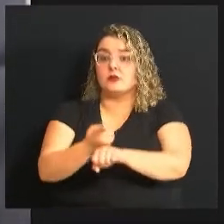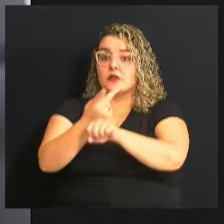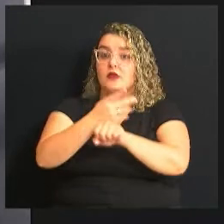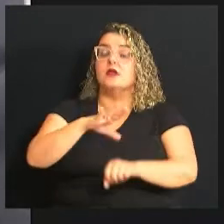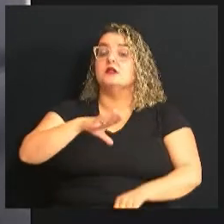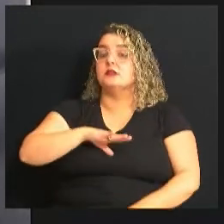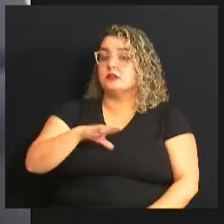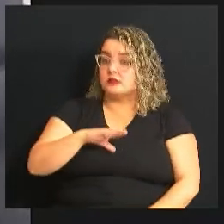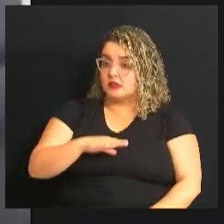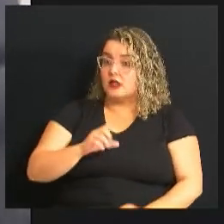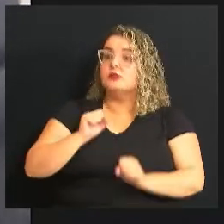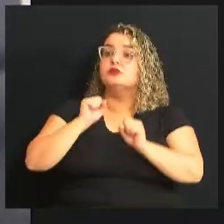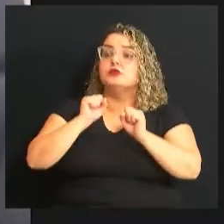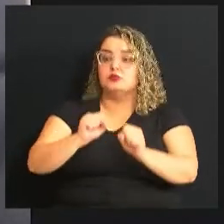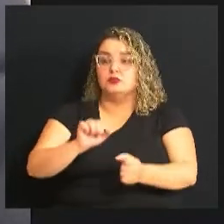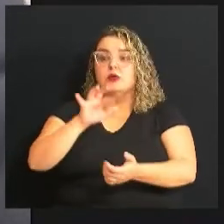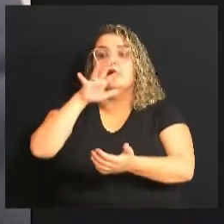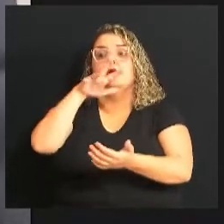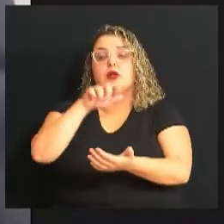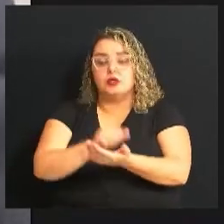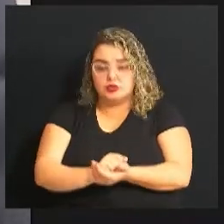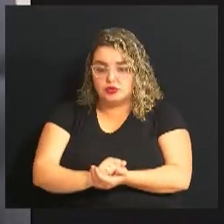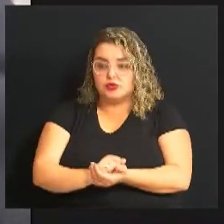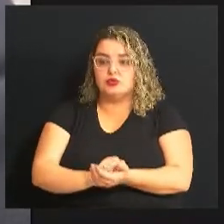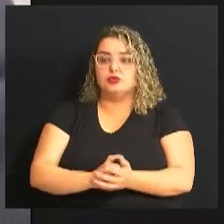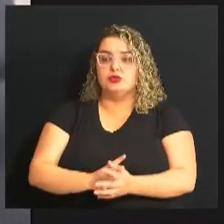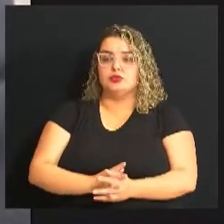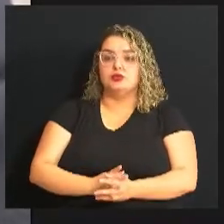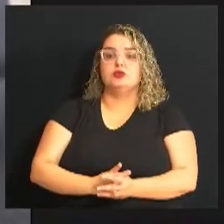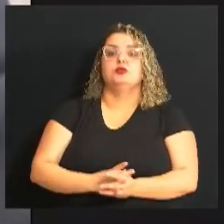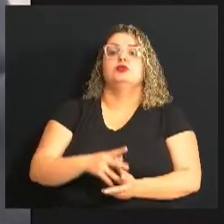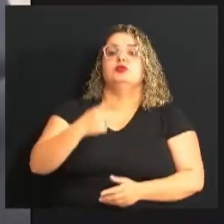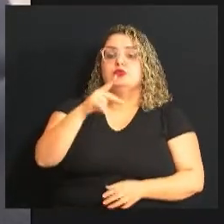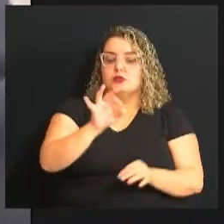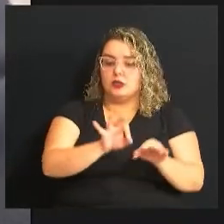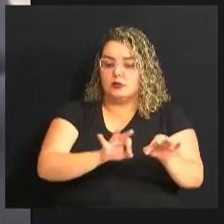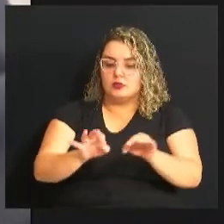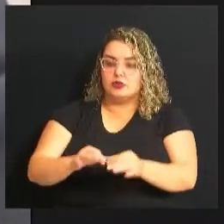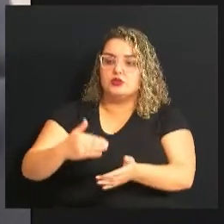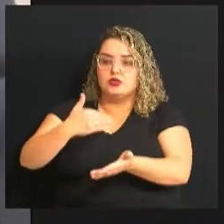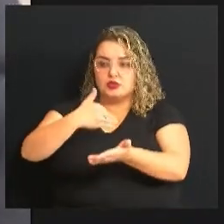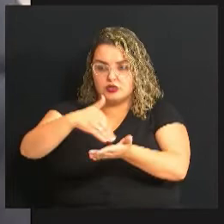Você pode inscrever o teu projeto como secretário de